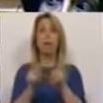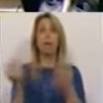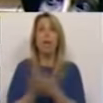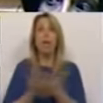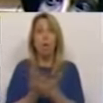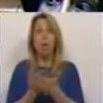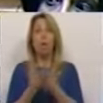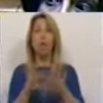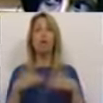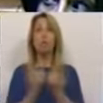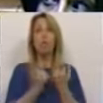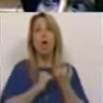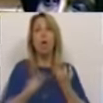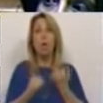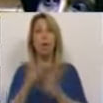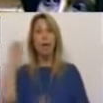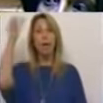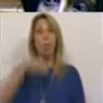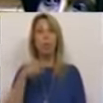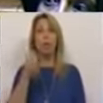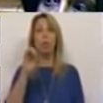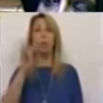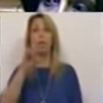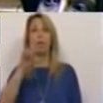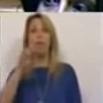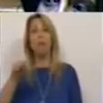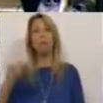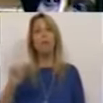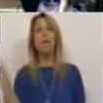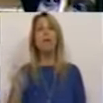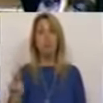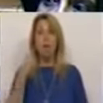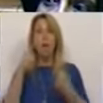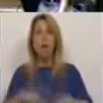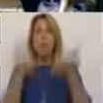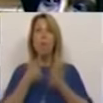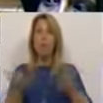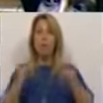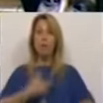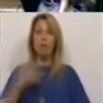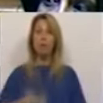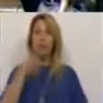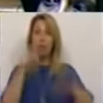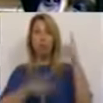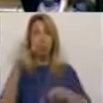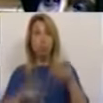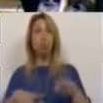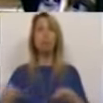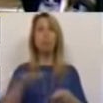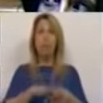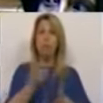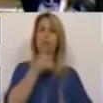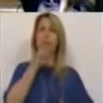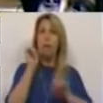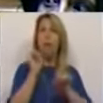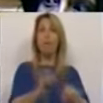económica e social contra a República Bolivariana da Venezuela e reafirma o direito do povo venezuelano a